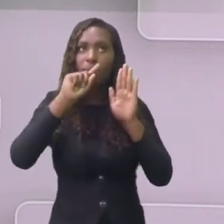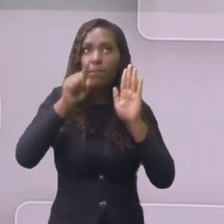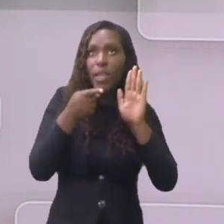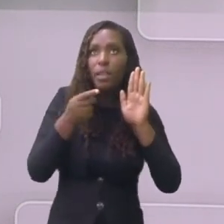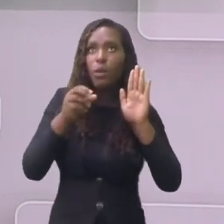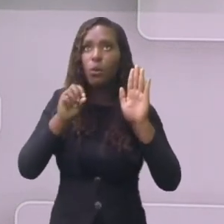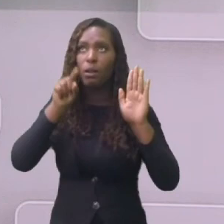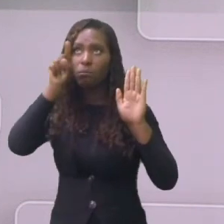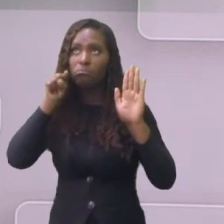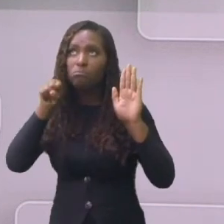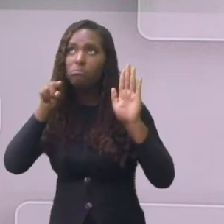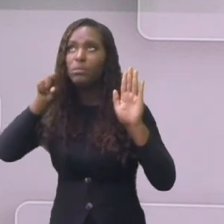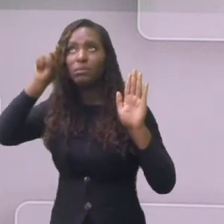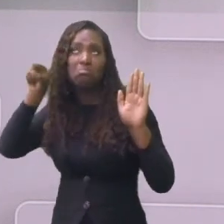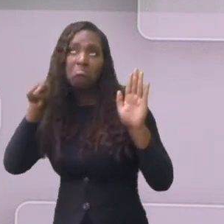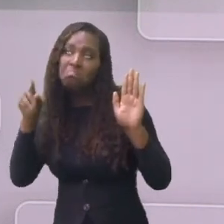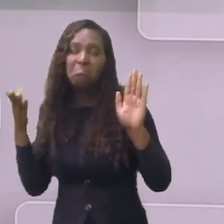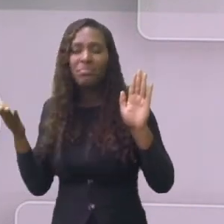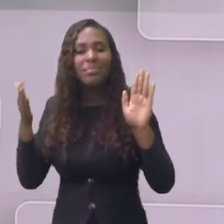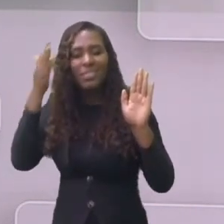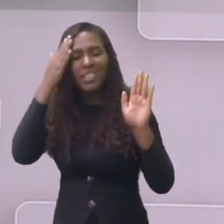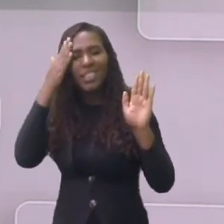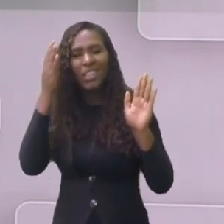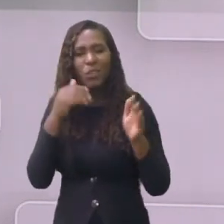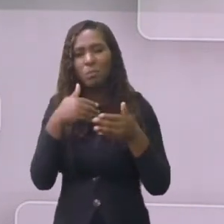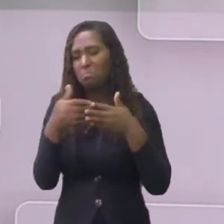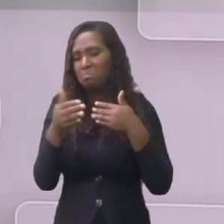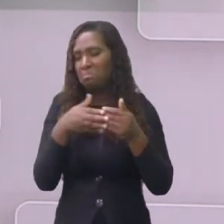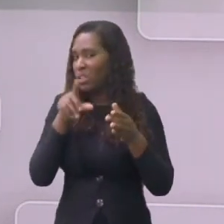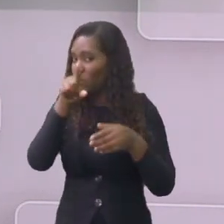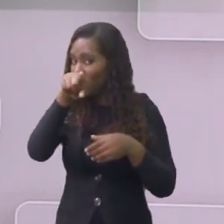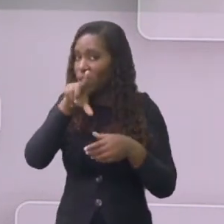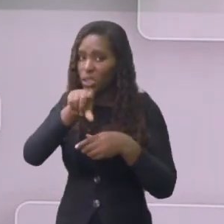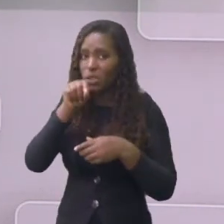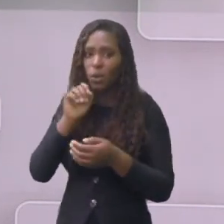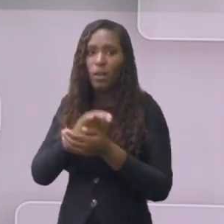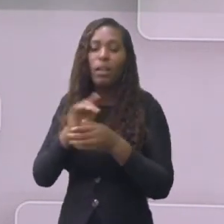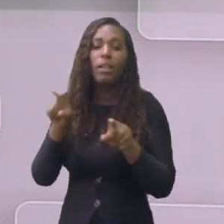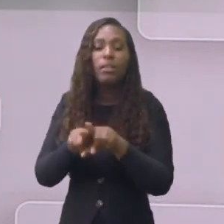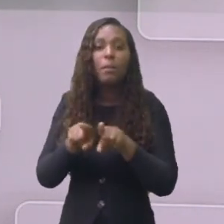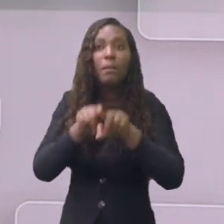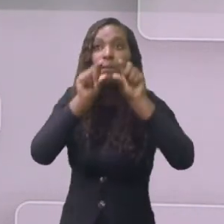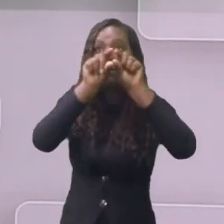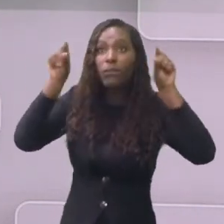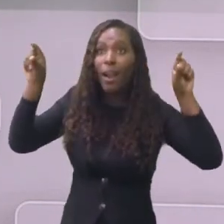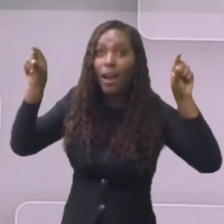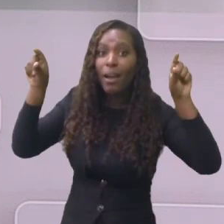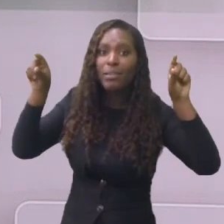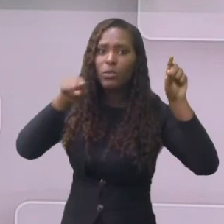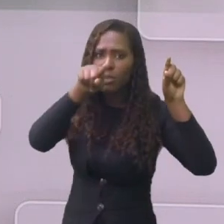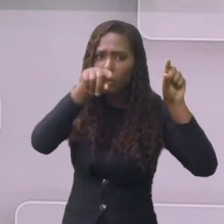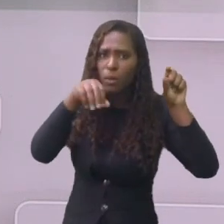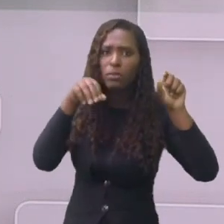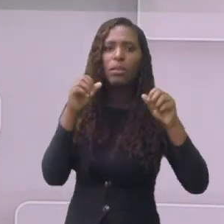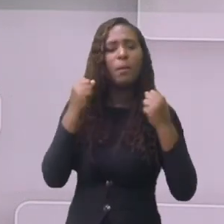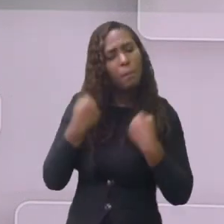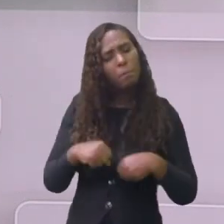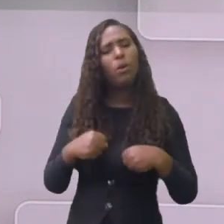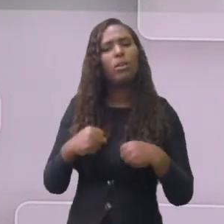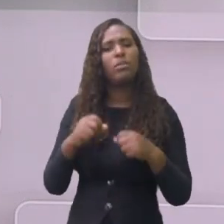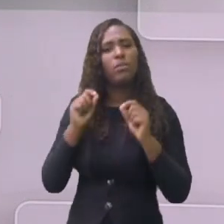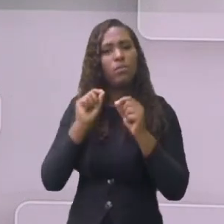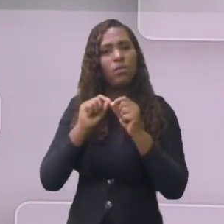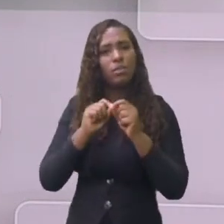que eu disse. Procure uma frase que possa ter 2 situações diferentes, 2 ideias diferentes e